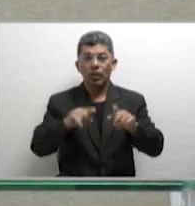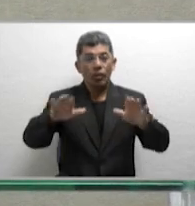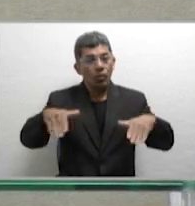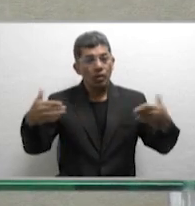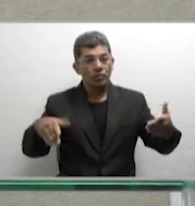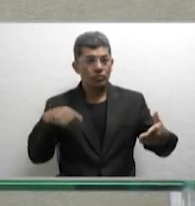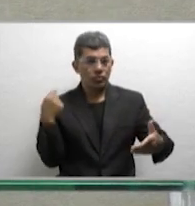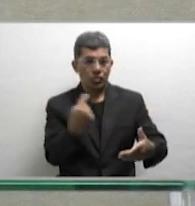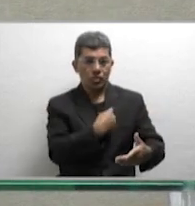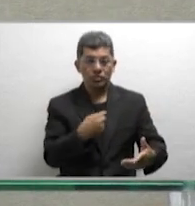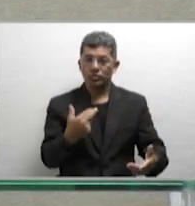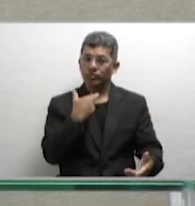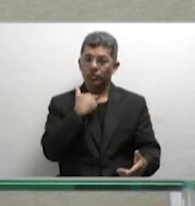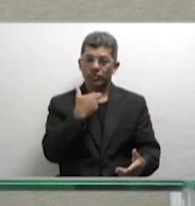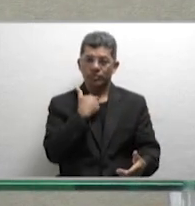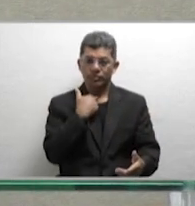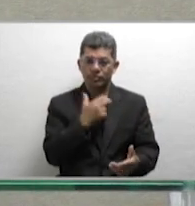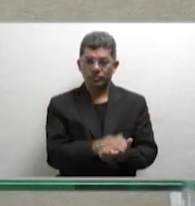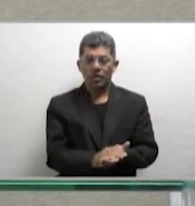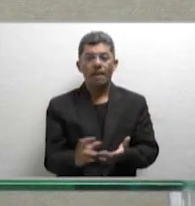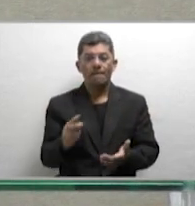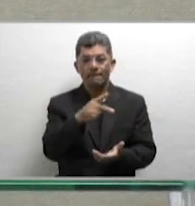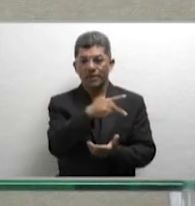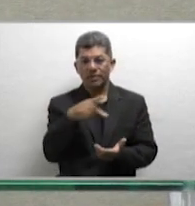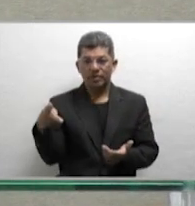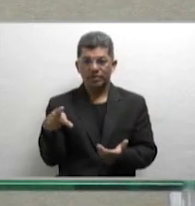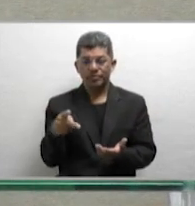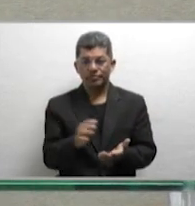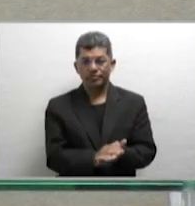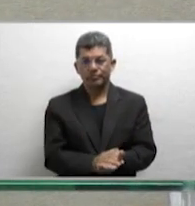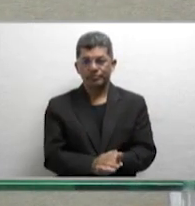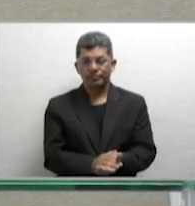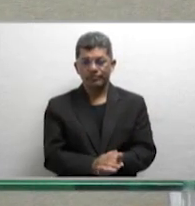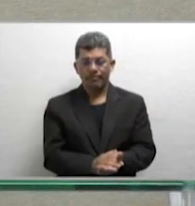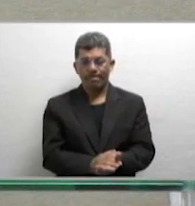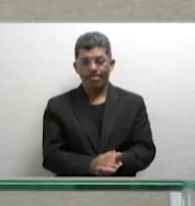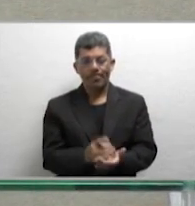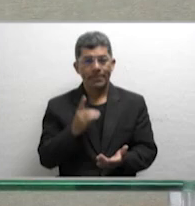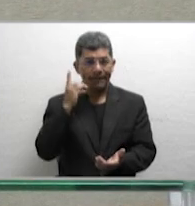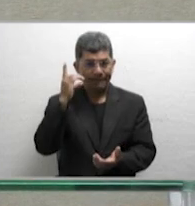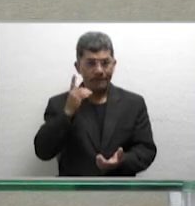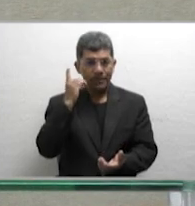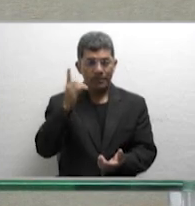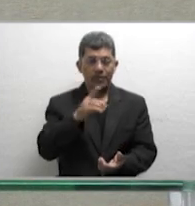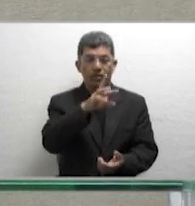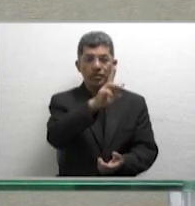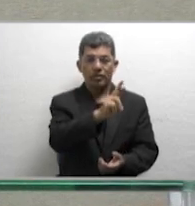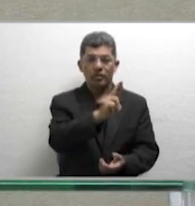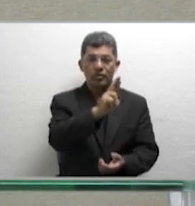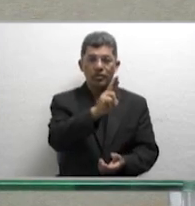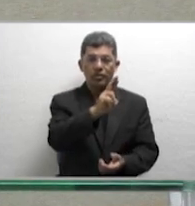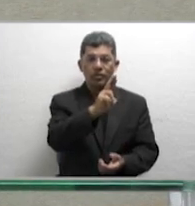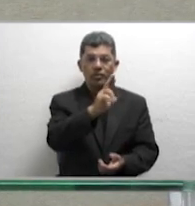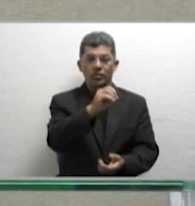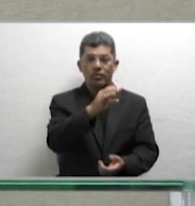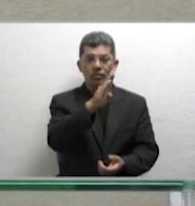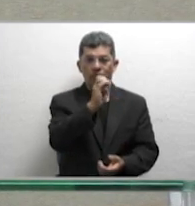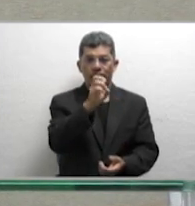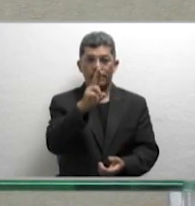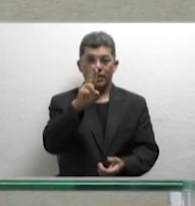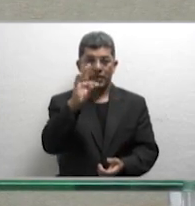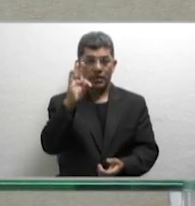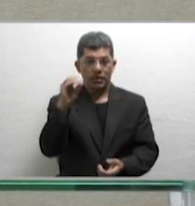não podemos, querido presidente, nosso deputado Roberto Cidade, quando não